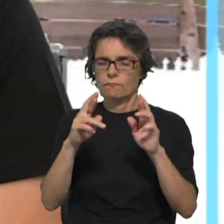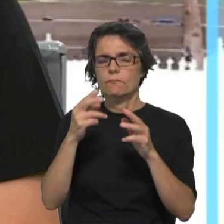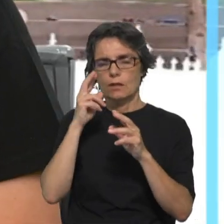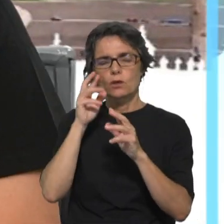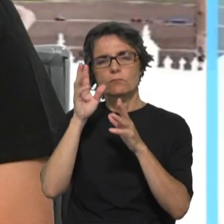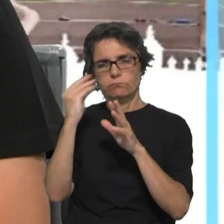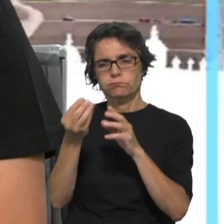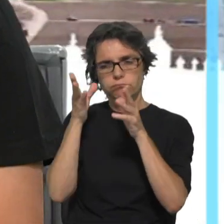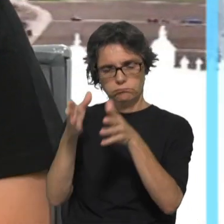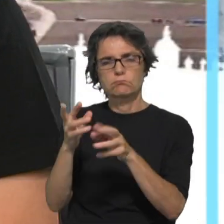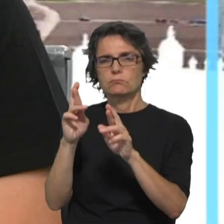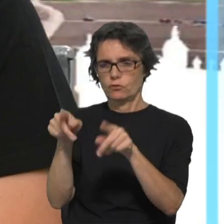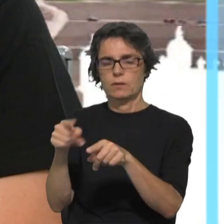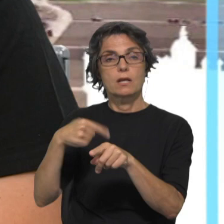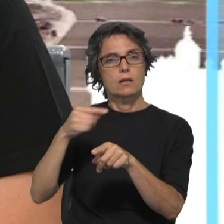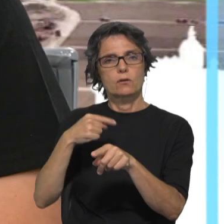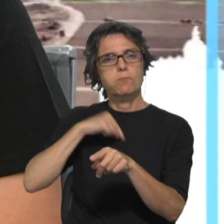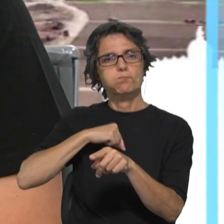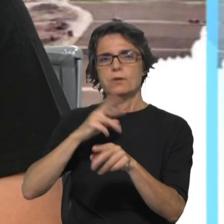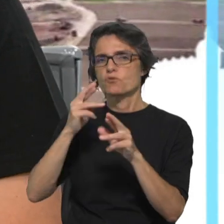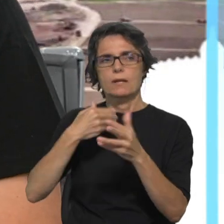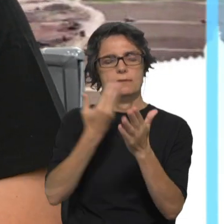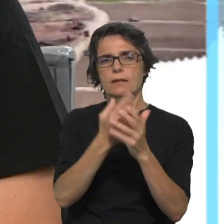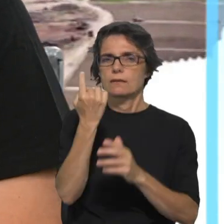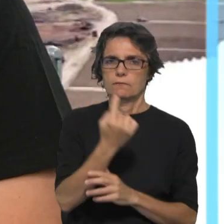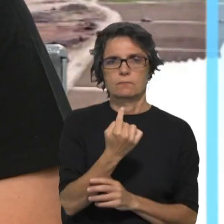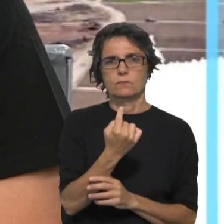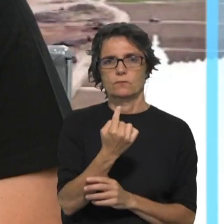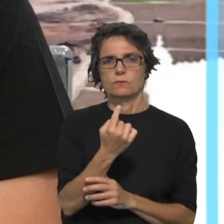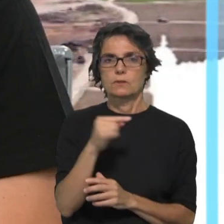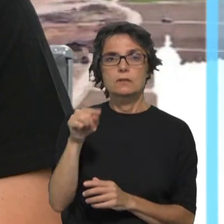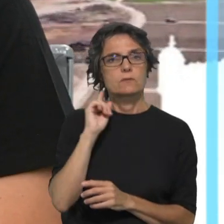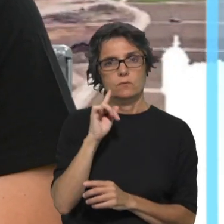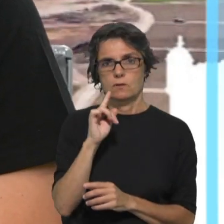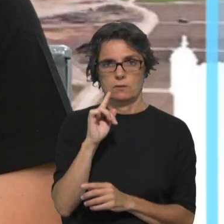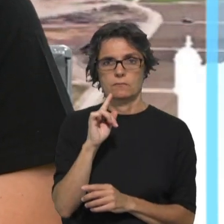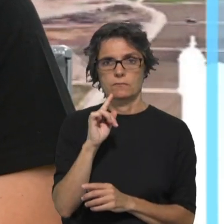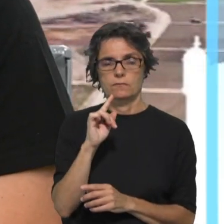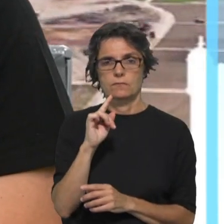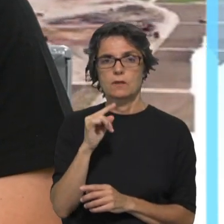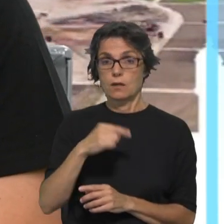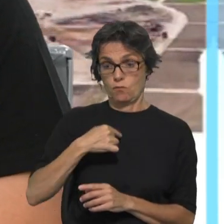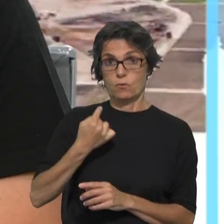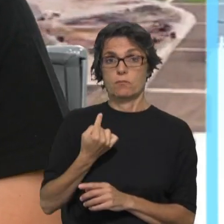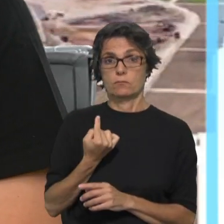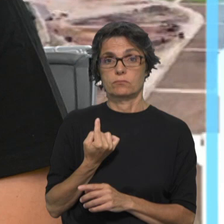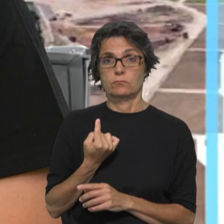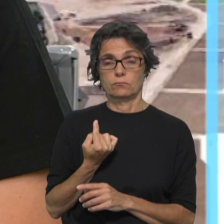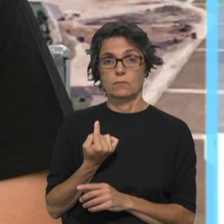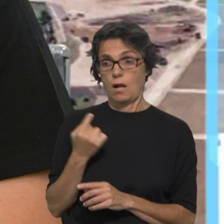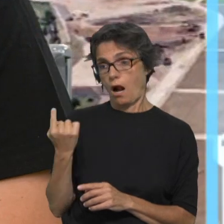ser homens e mulheres de esperança, e isso é muito importante. Começando por mim e por cada um de